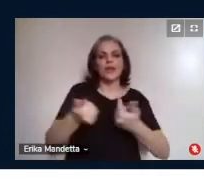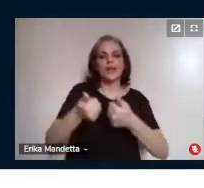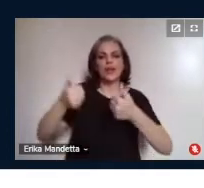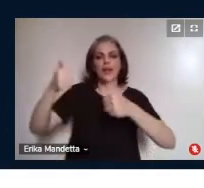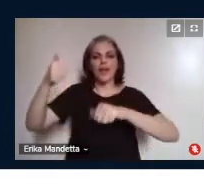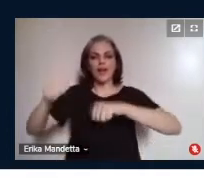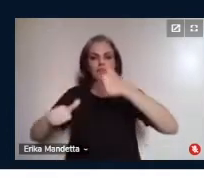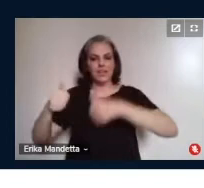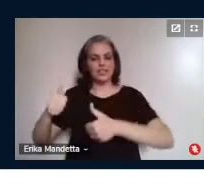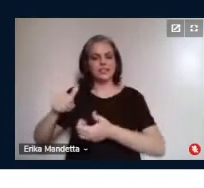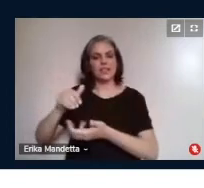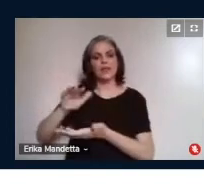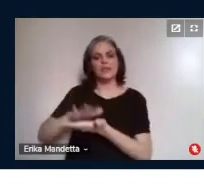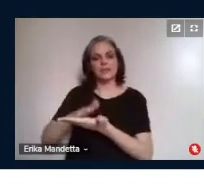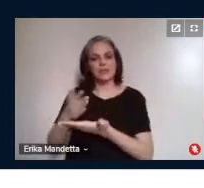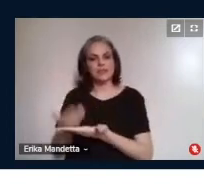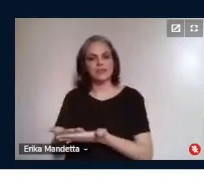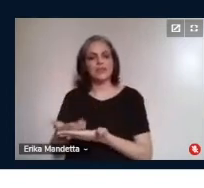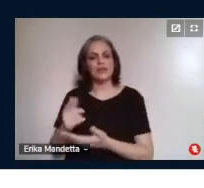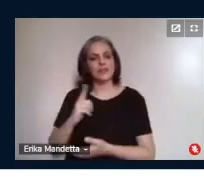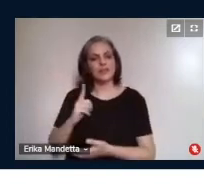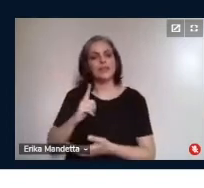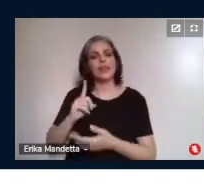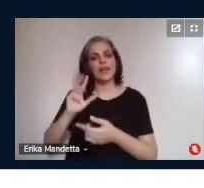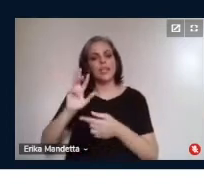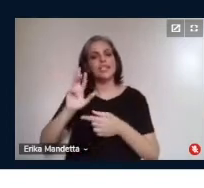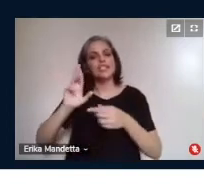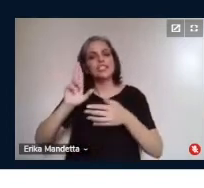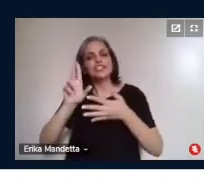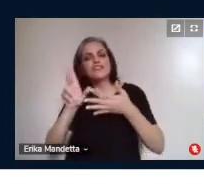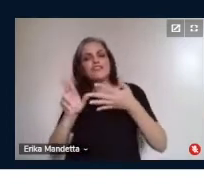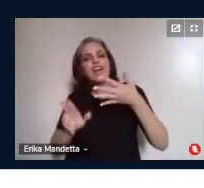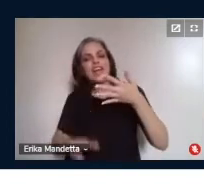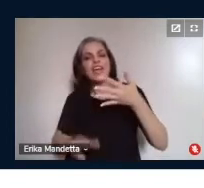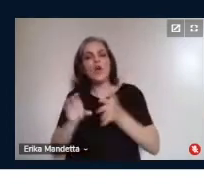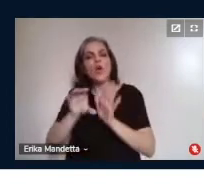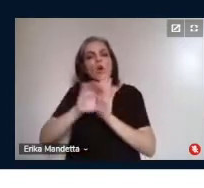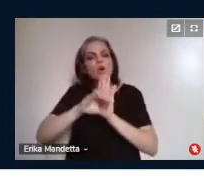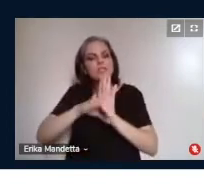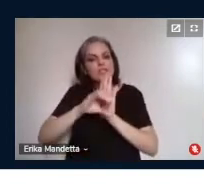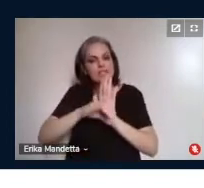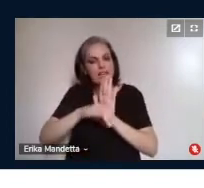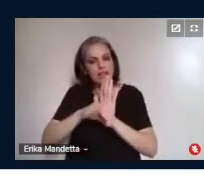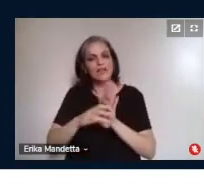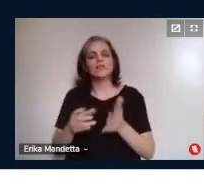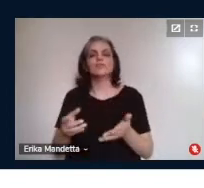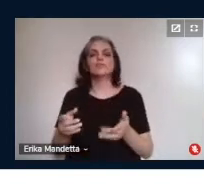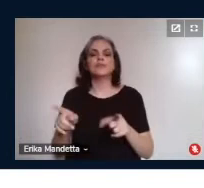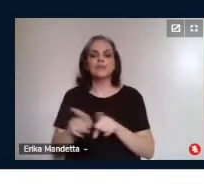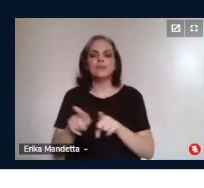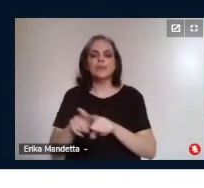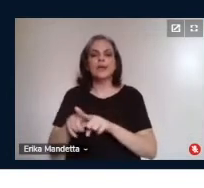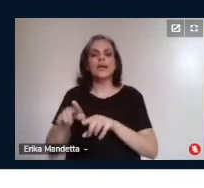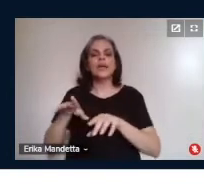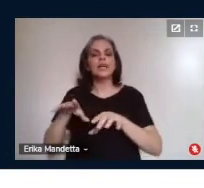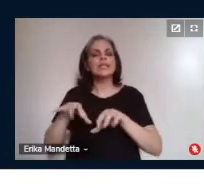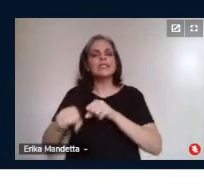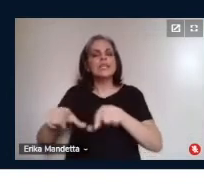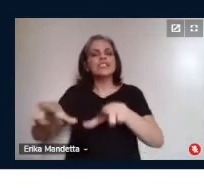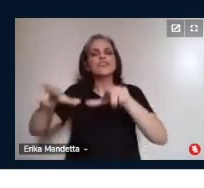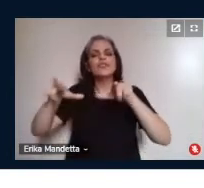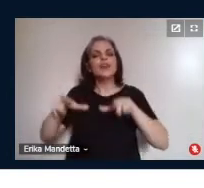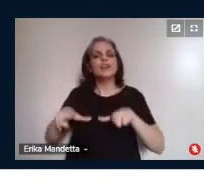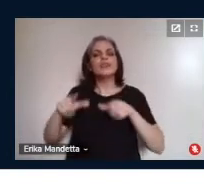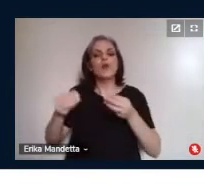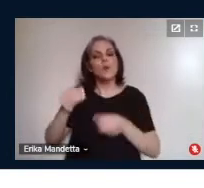interpretação, os vários conceitos de acessibilidade e falo sobre a certificação profissional com foco